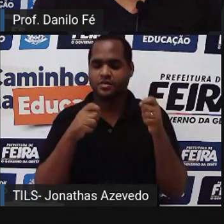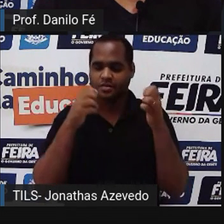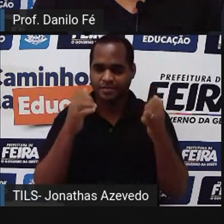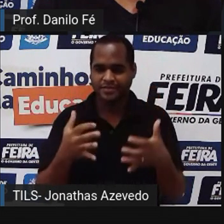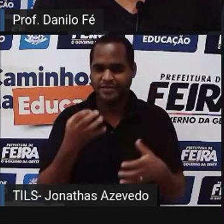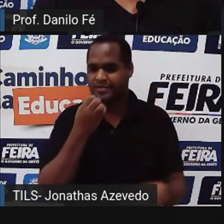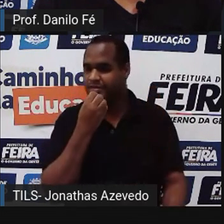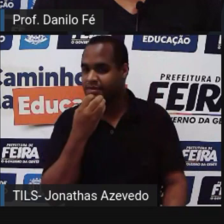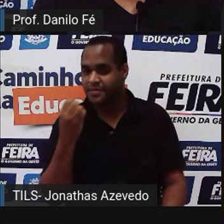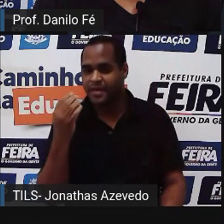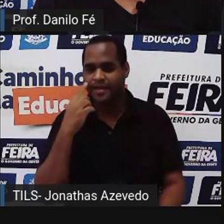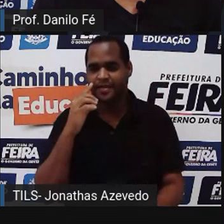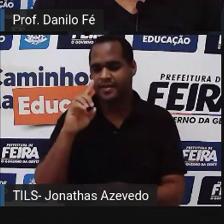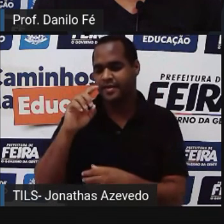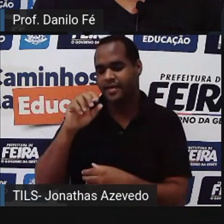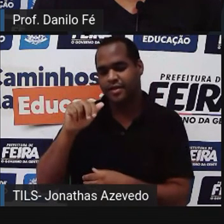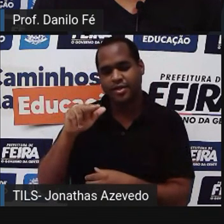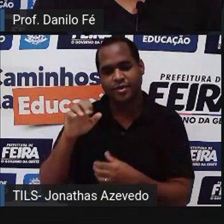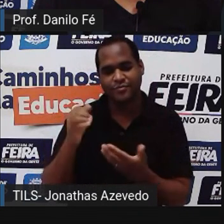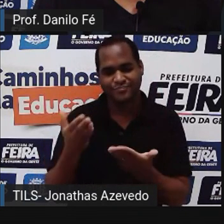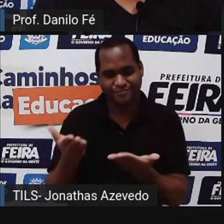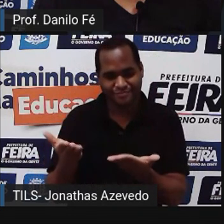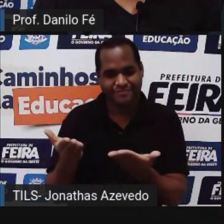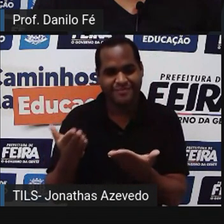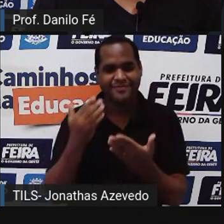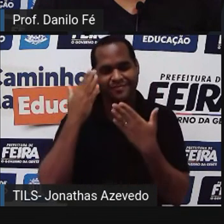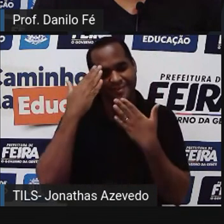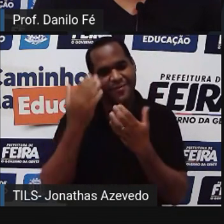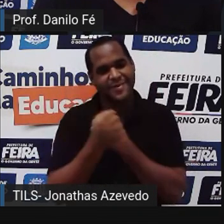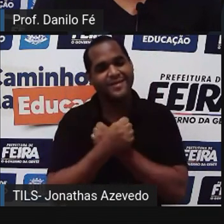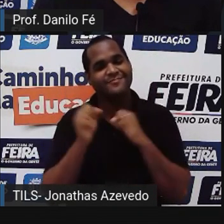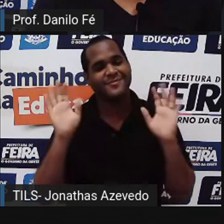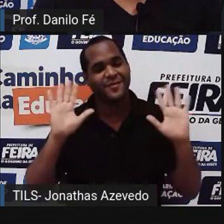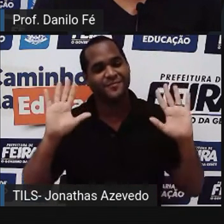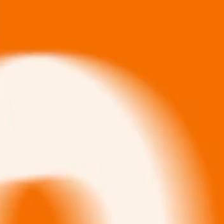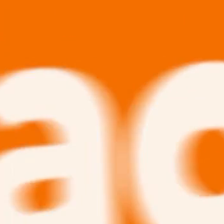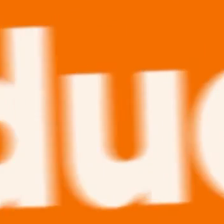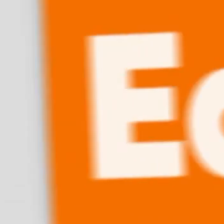Meu nome está aí na tela, Danilo Fé Silva. Muito obrigado, um abraço e tchau.